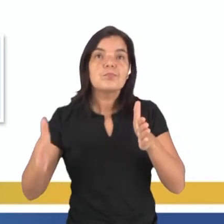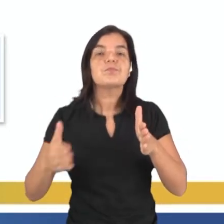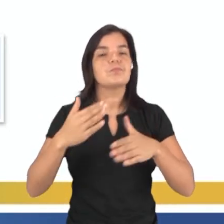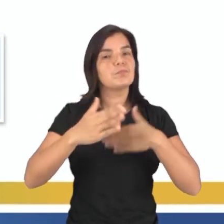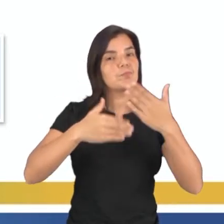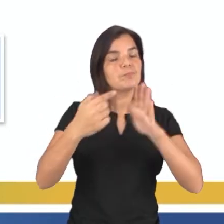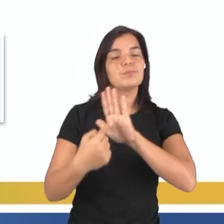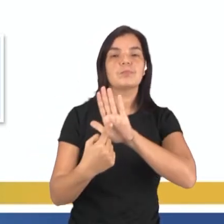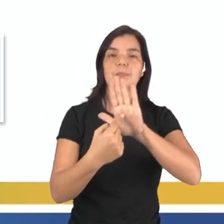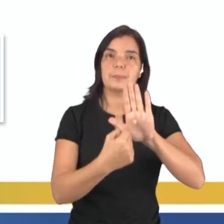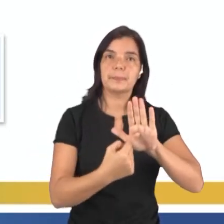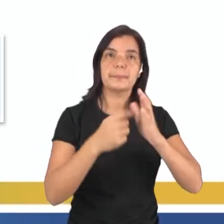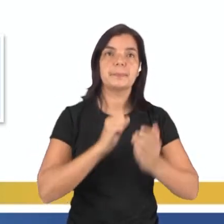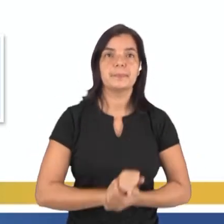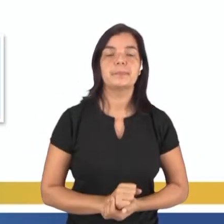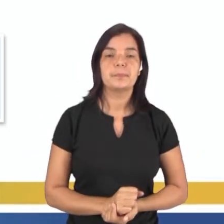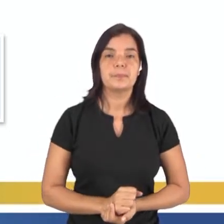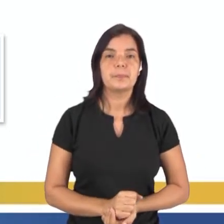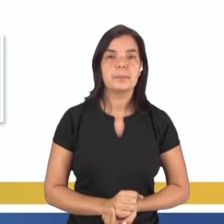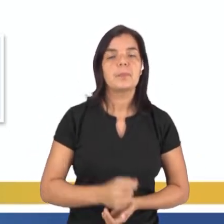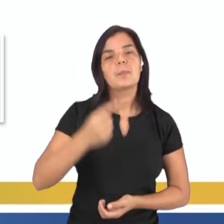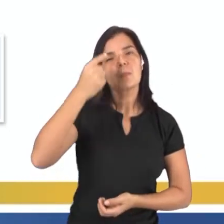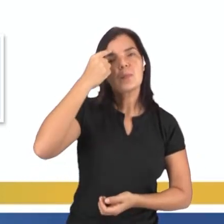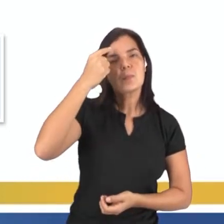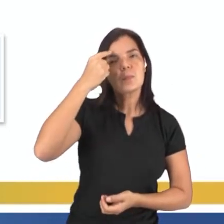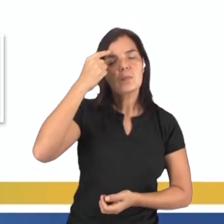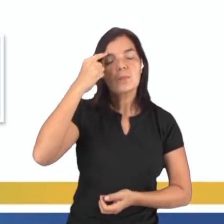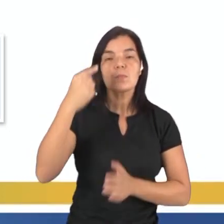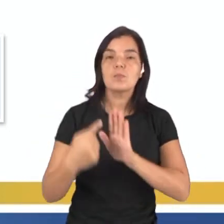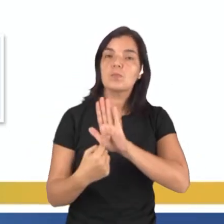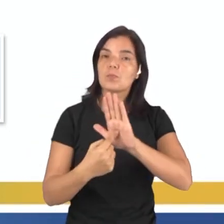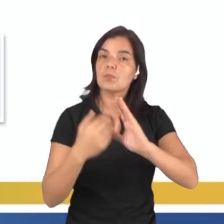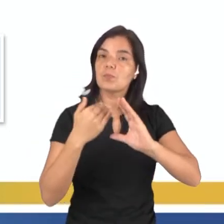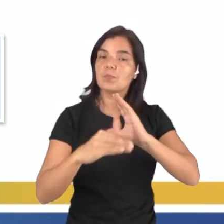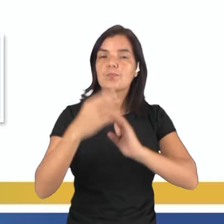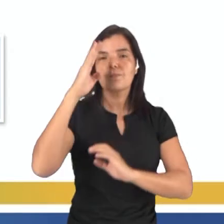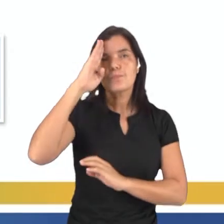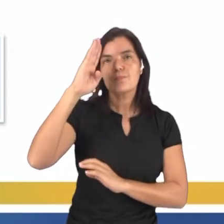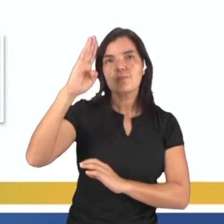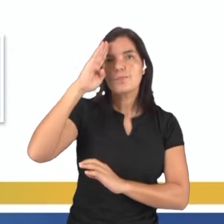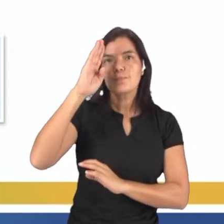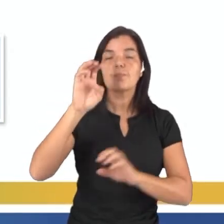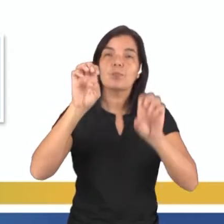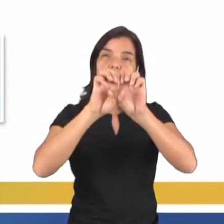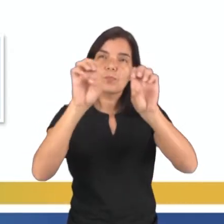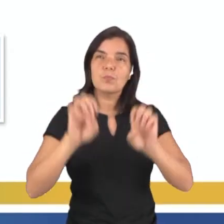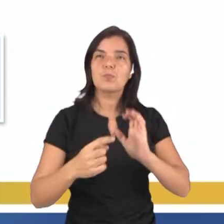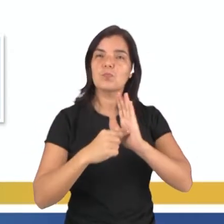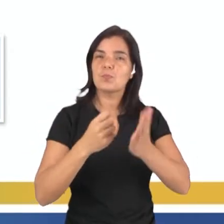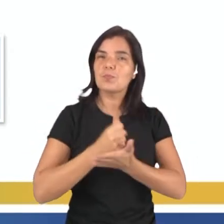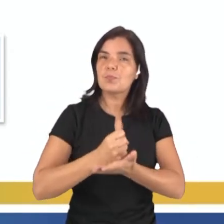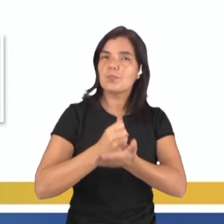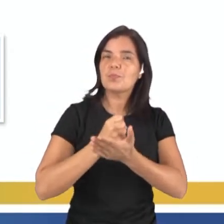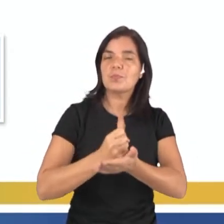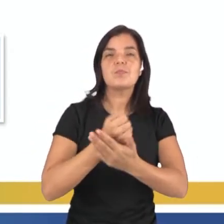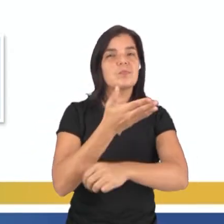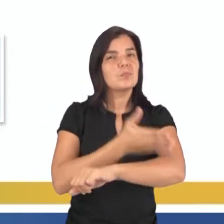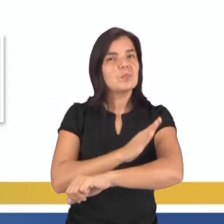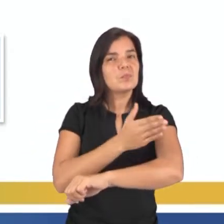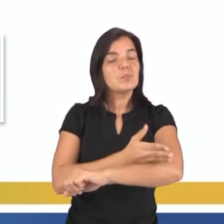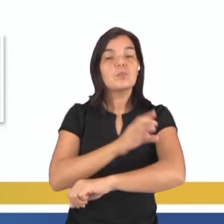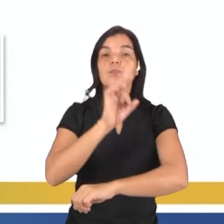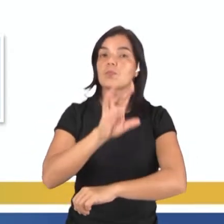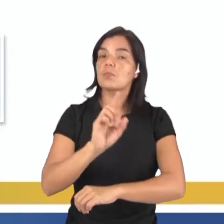processo de desenvolvimento da apresentação. Pense na mensagem principal, estruture os pontos de apoio, ensaie e